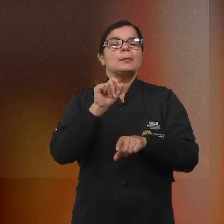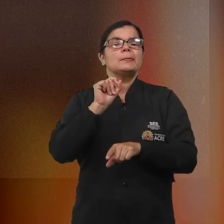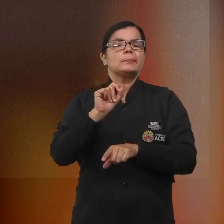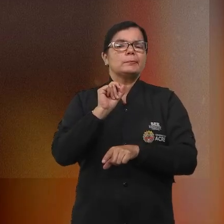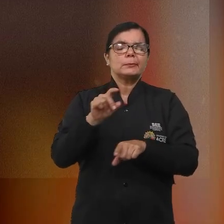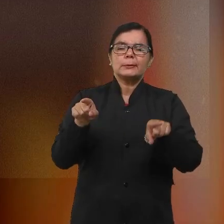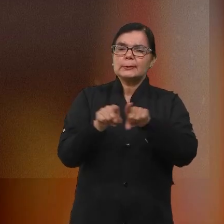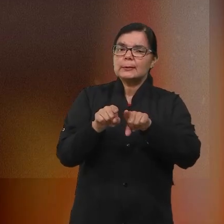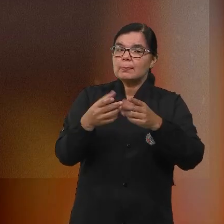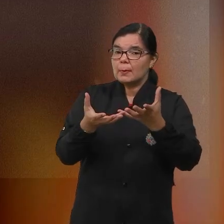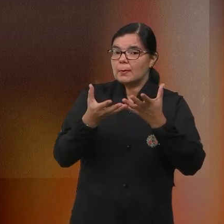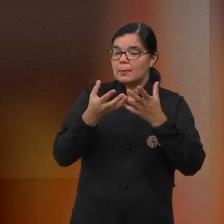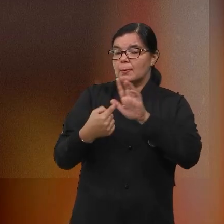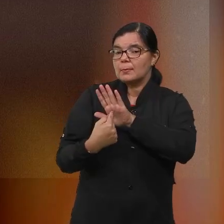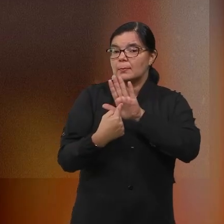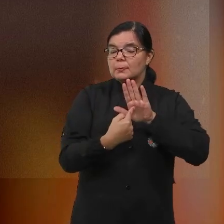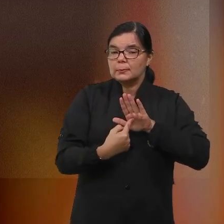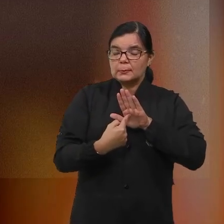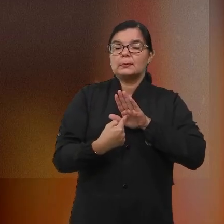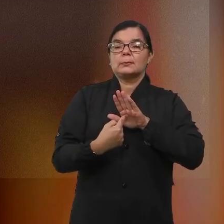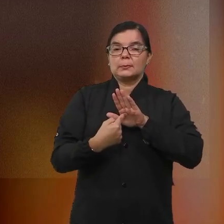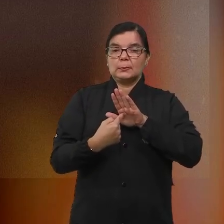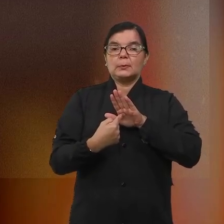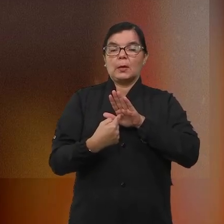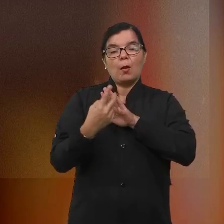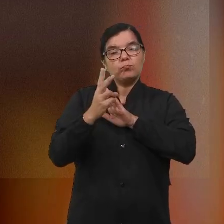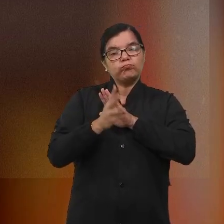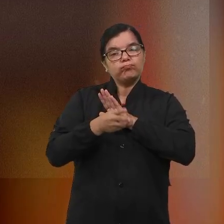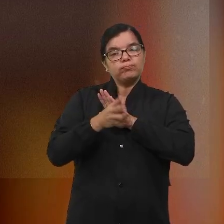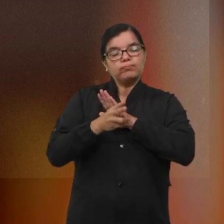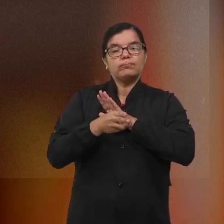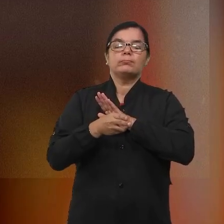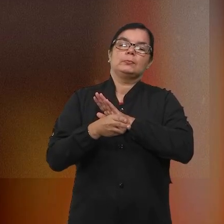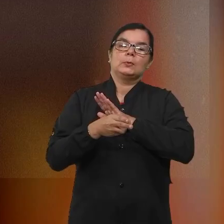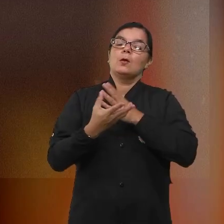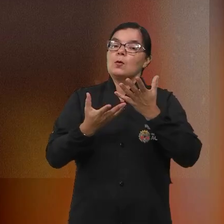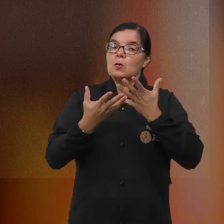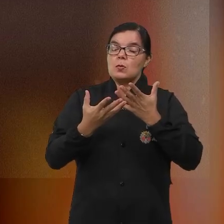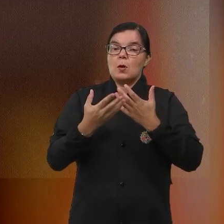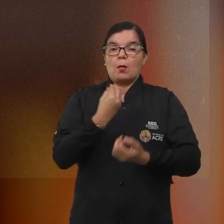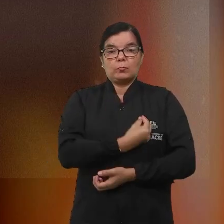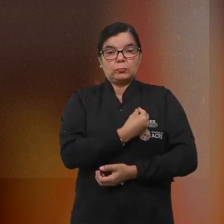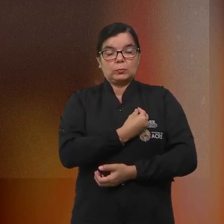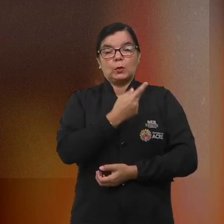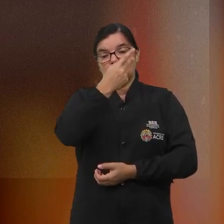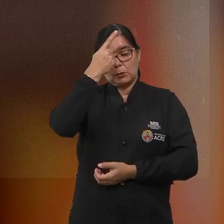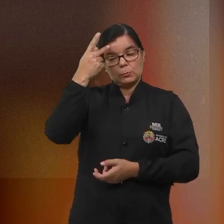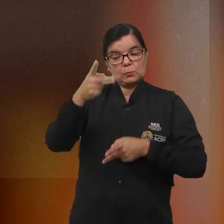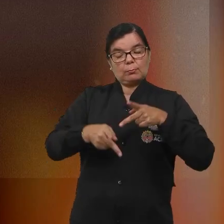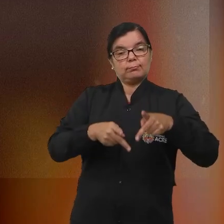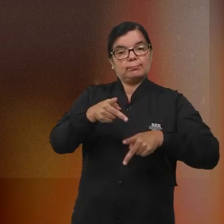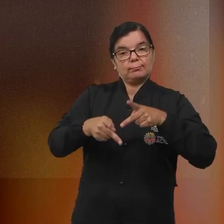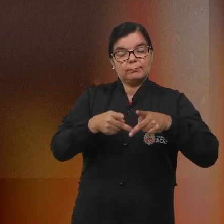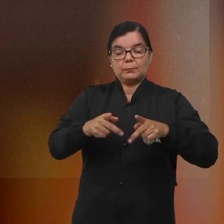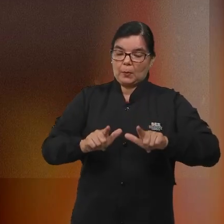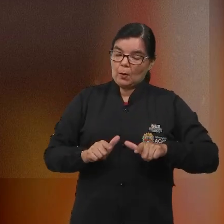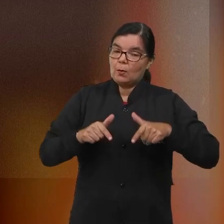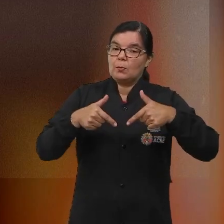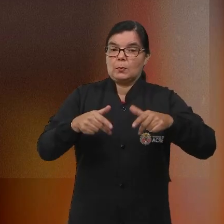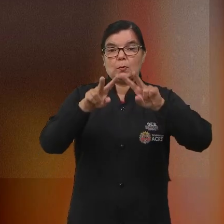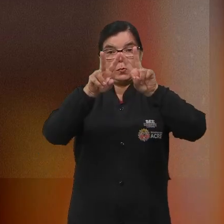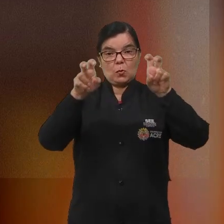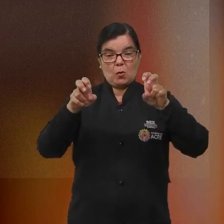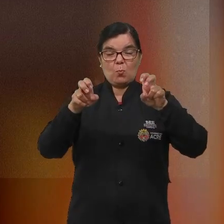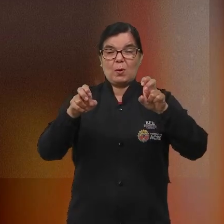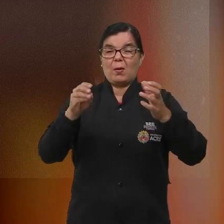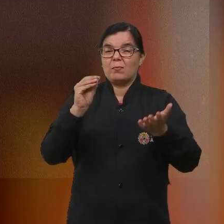eles também queriam mostrar, né, essa mesma linhagem, queria mostrar a realidade do povo brasileiro, enfrentava temas como